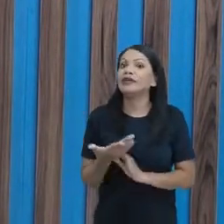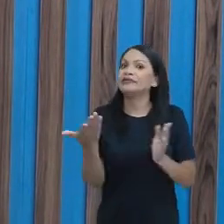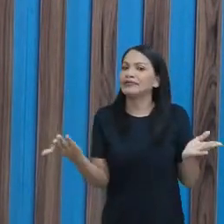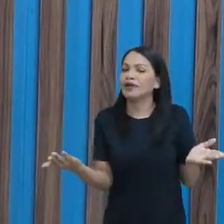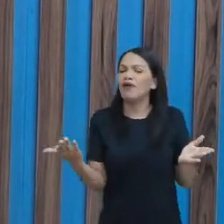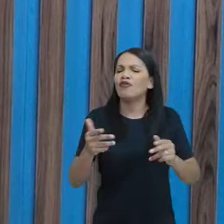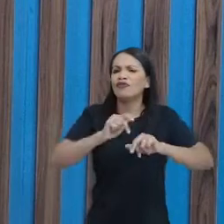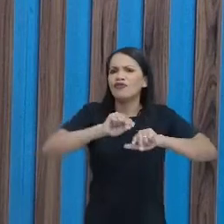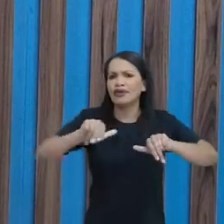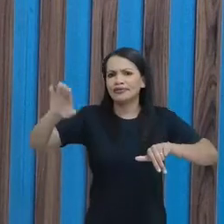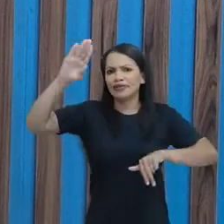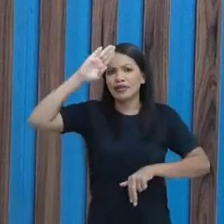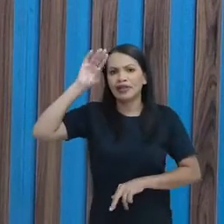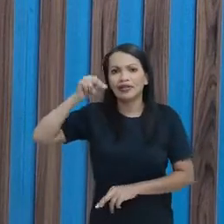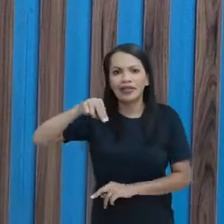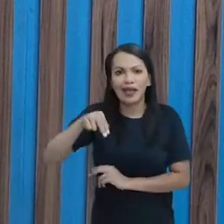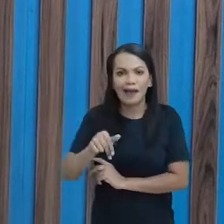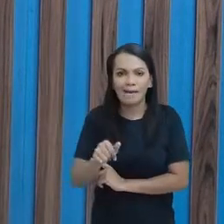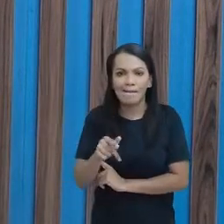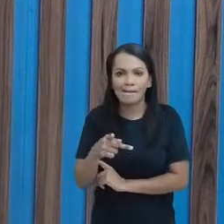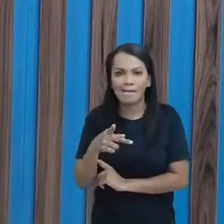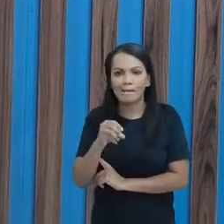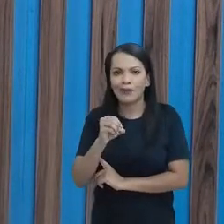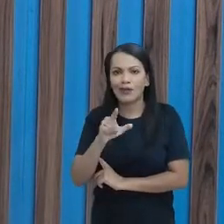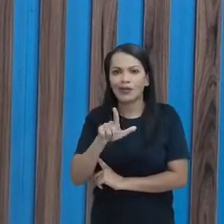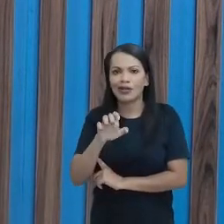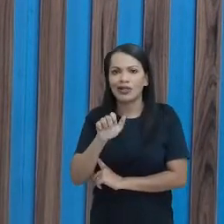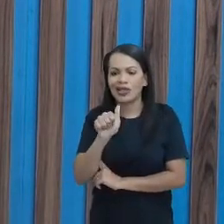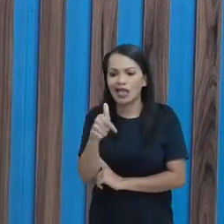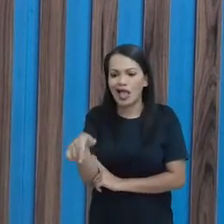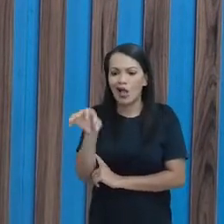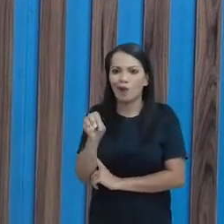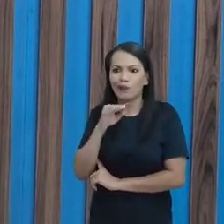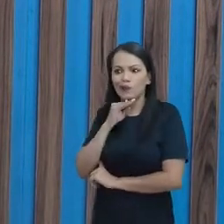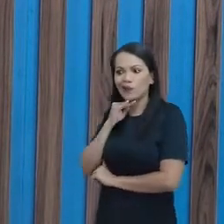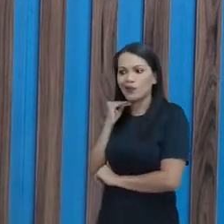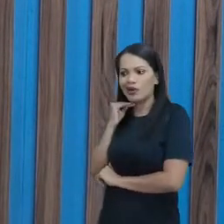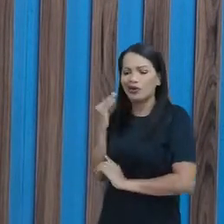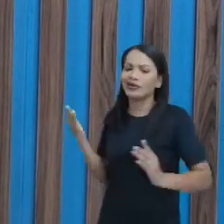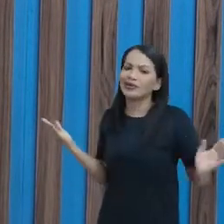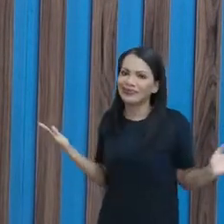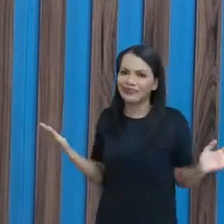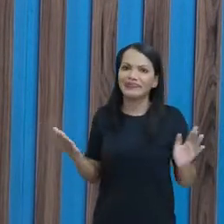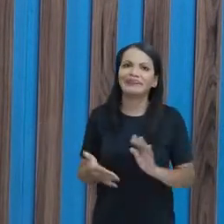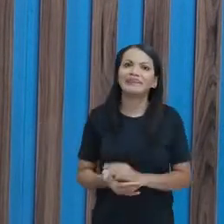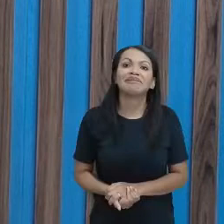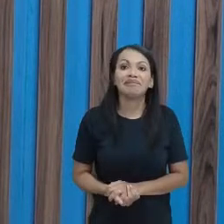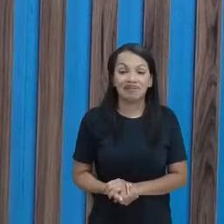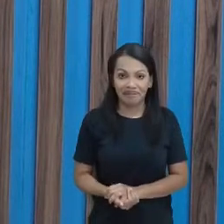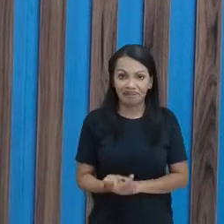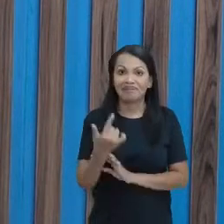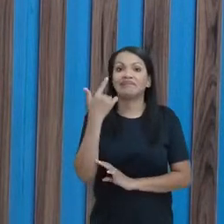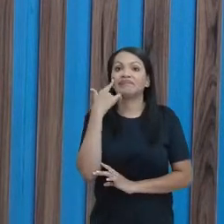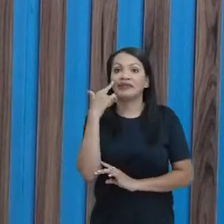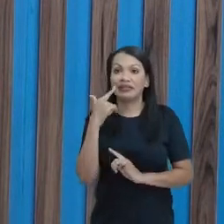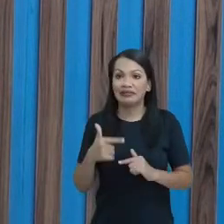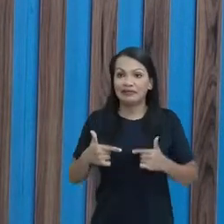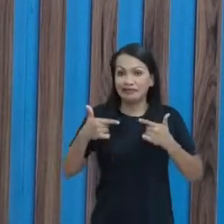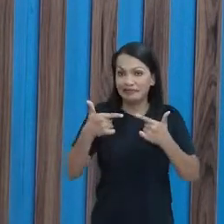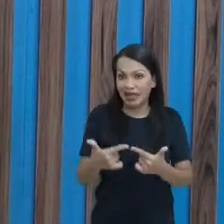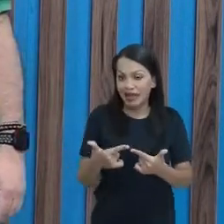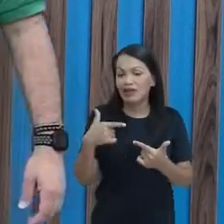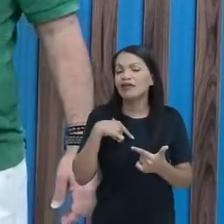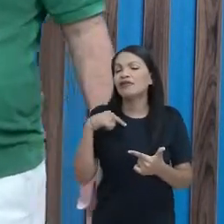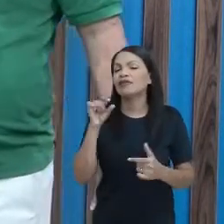em novembro de 1942 a fevereiro de 1943, na Batalha de Stalingrado, né,